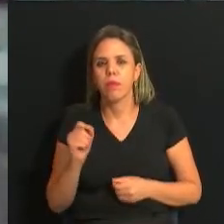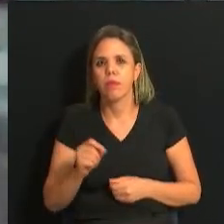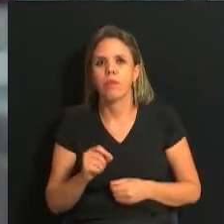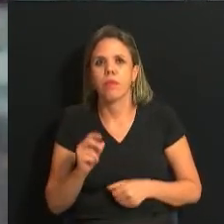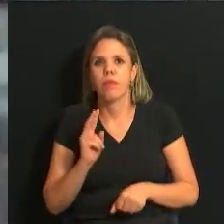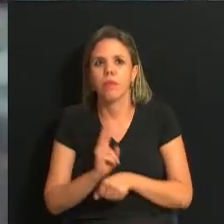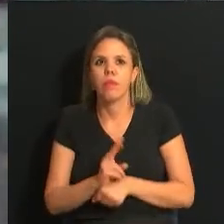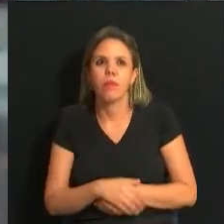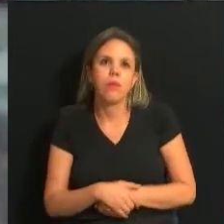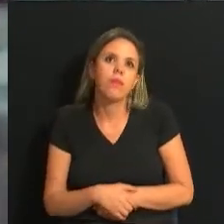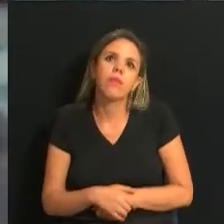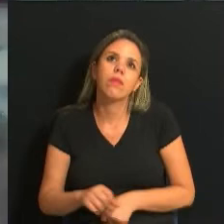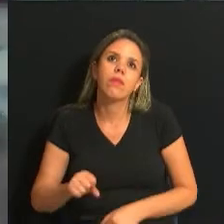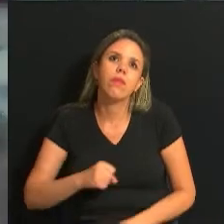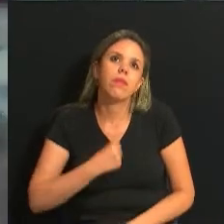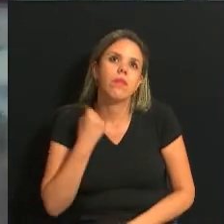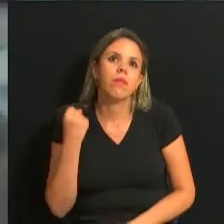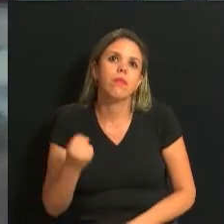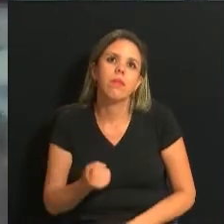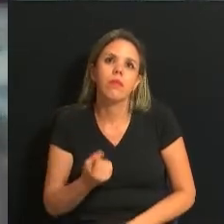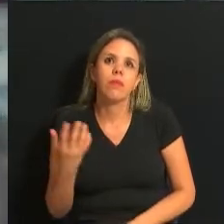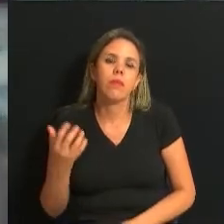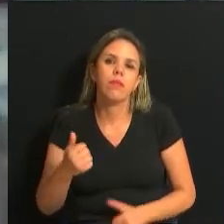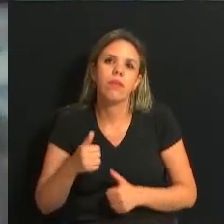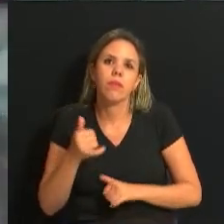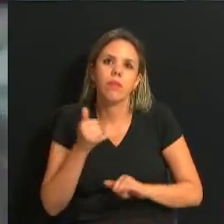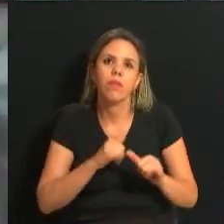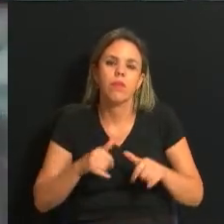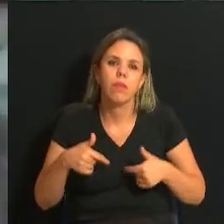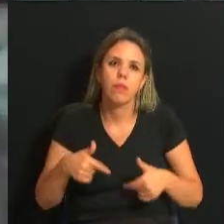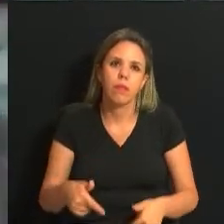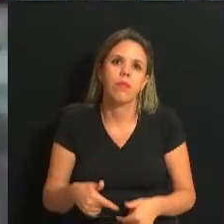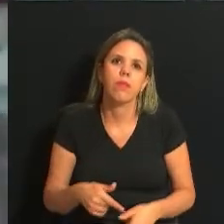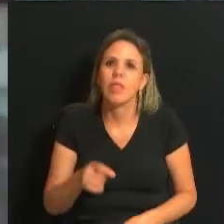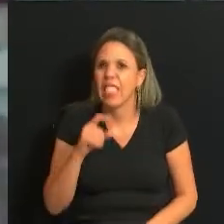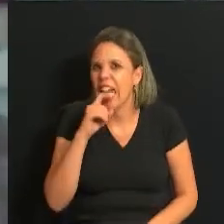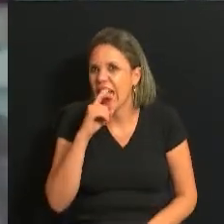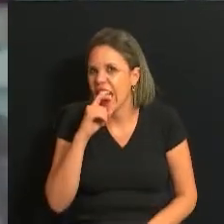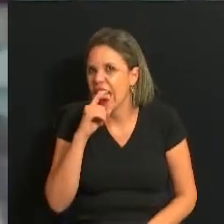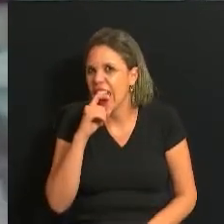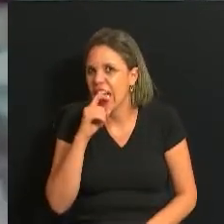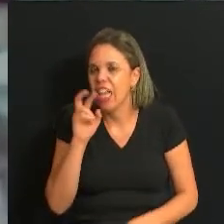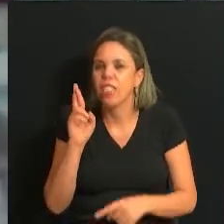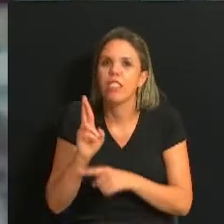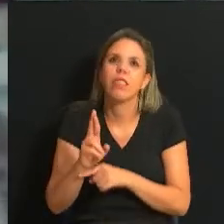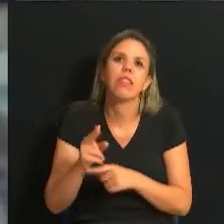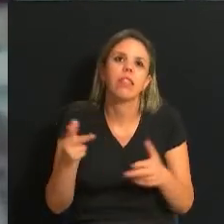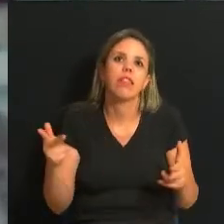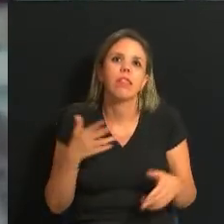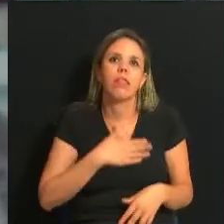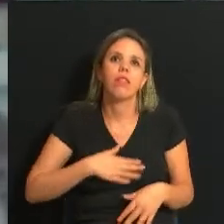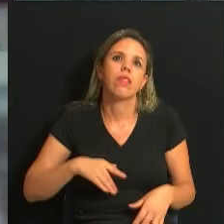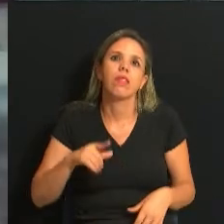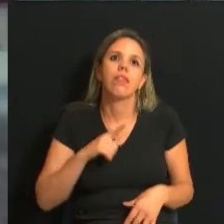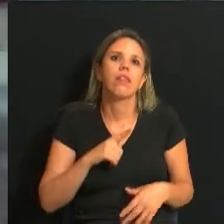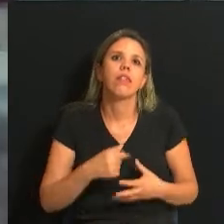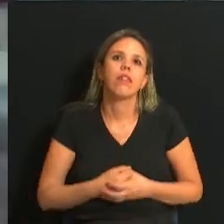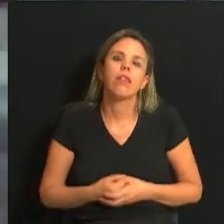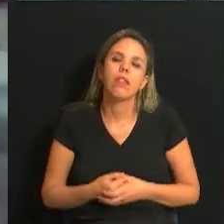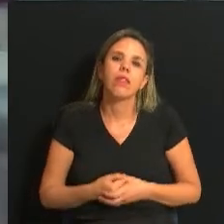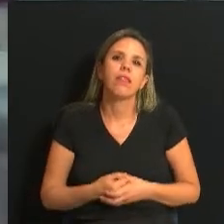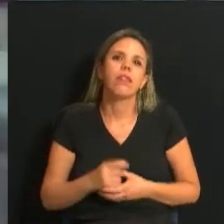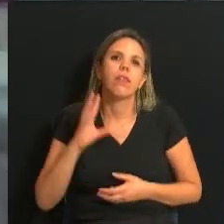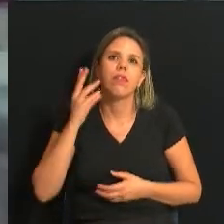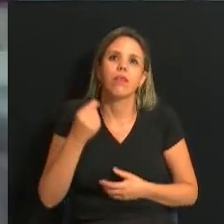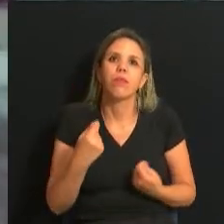autopreservação. A raiva te proporciona uma energia de ação. A inveja te dá uma referência de uma coisa que você gostaria de ter. Então, entender que não